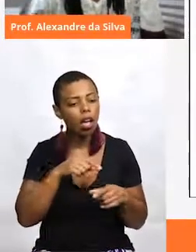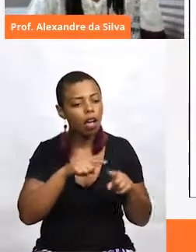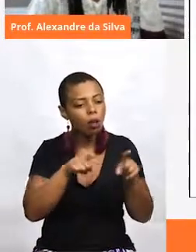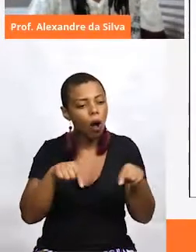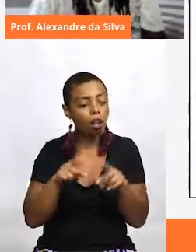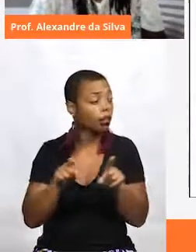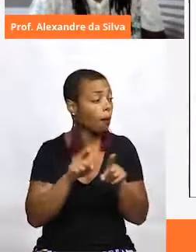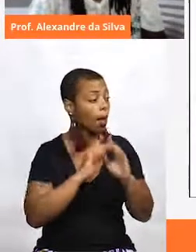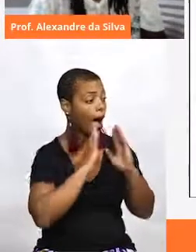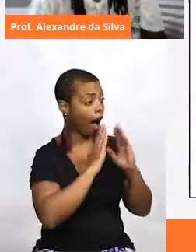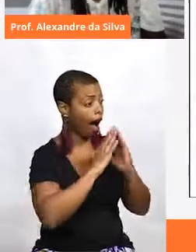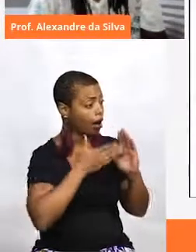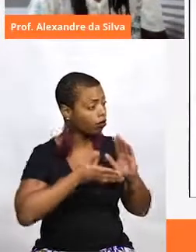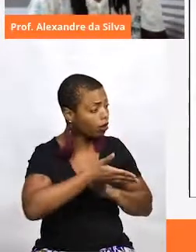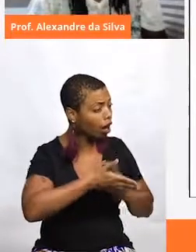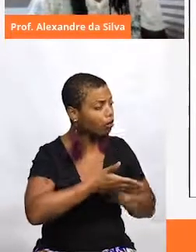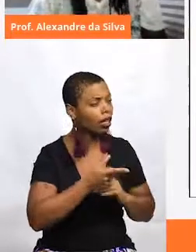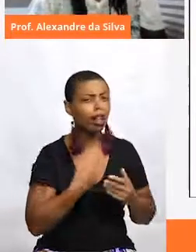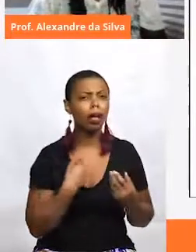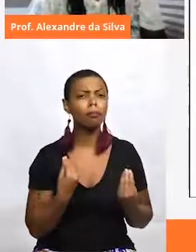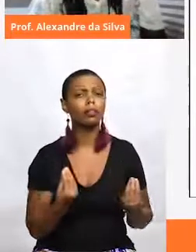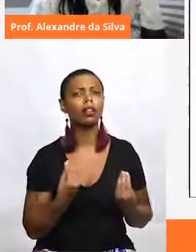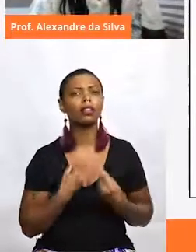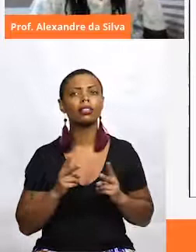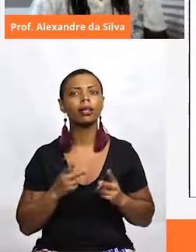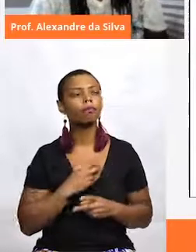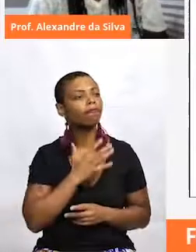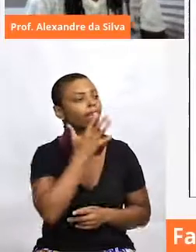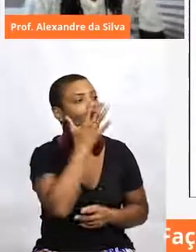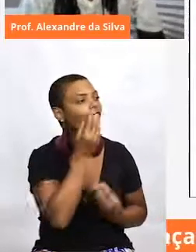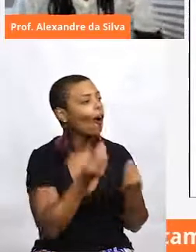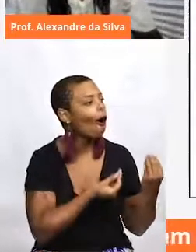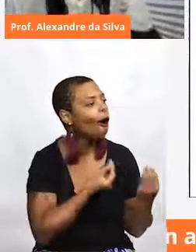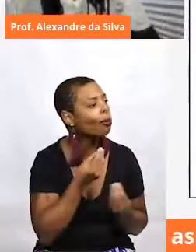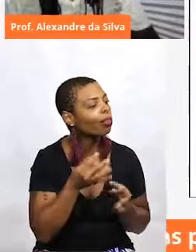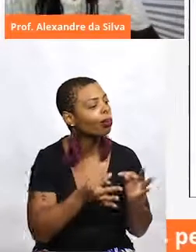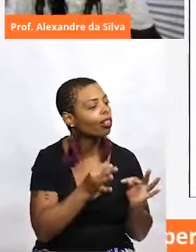trazia ambulatório, isso me trazia sempre um encantamento.